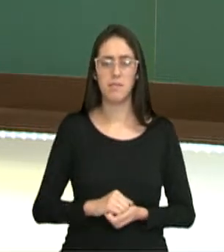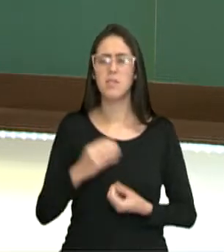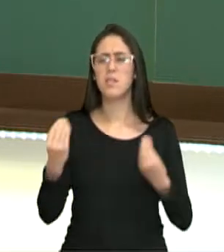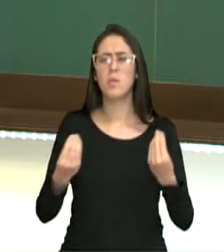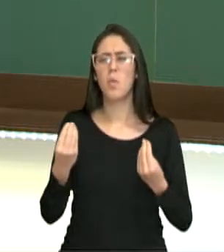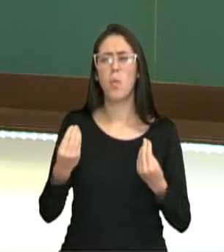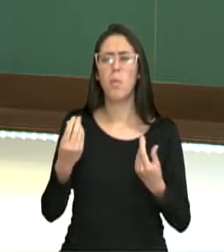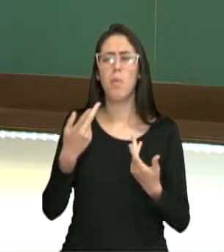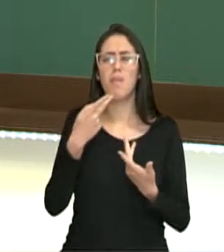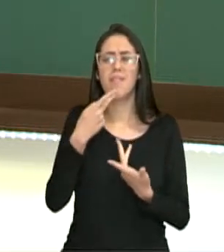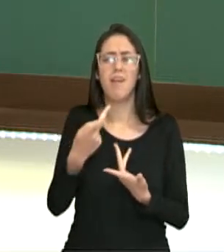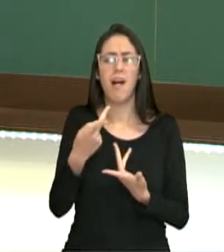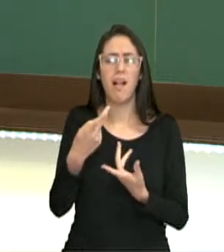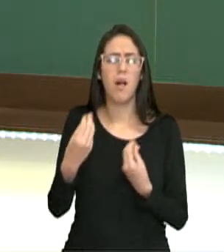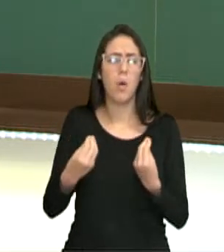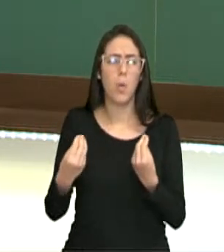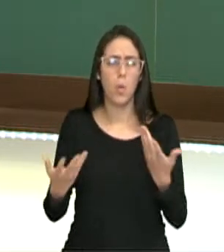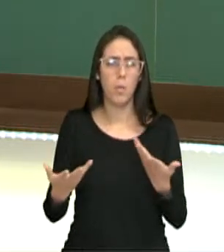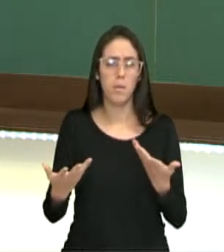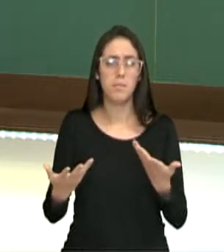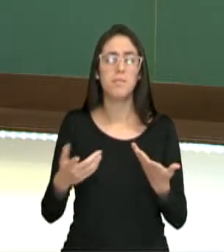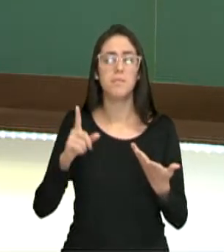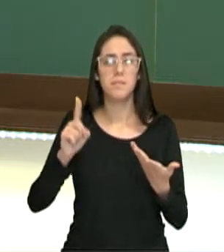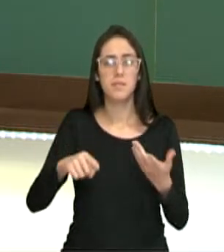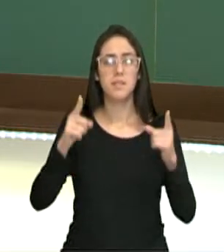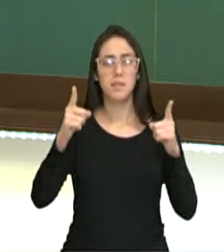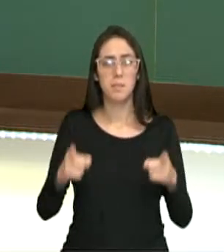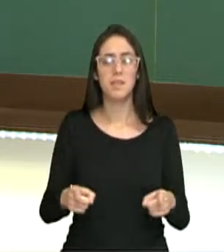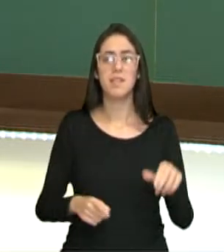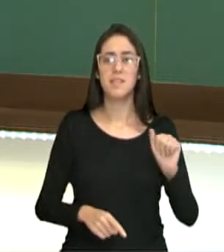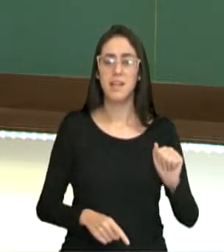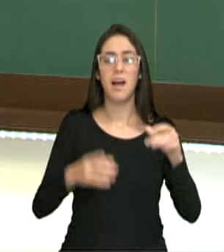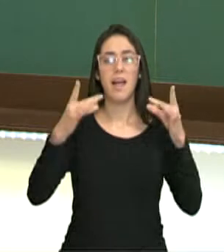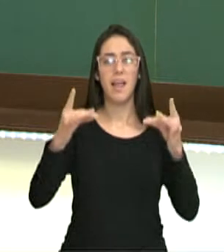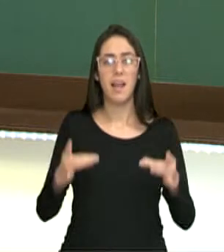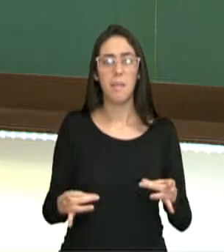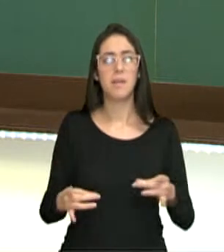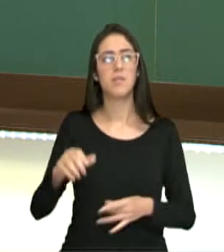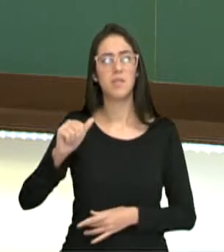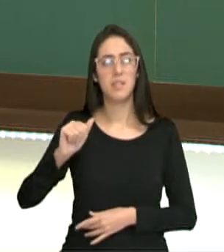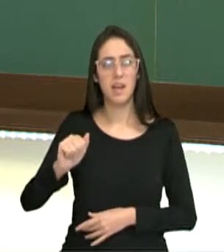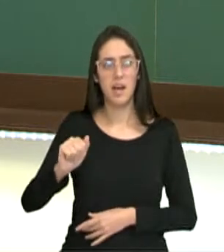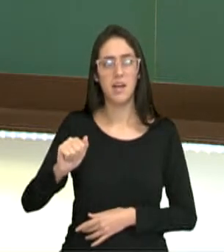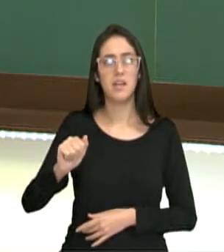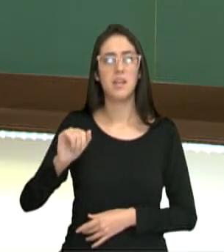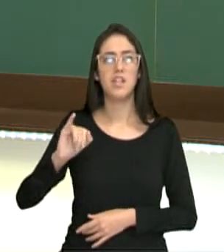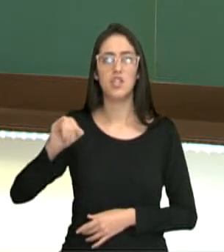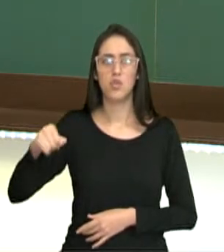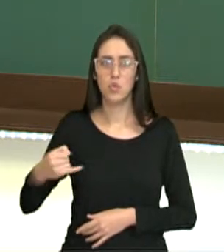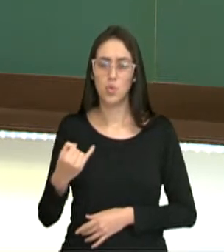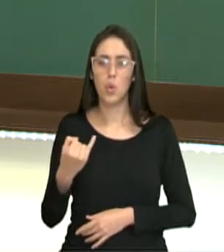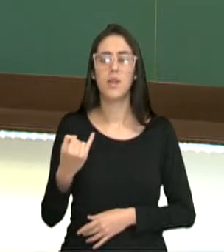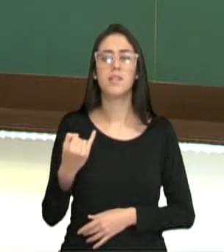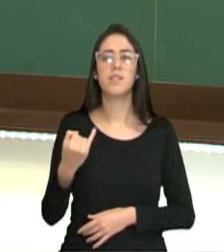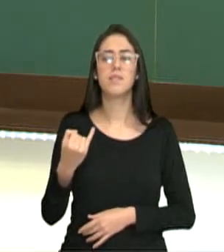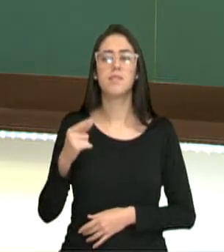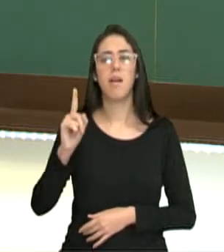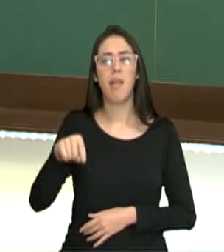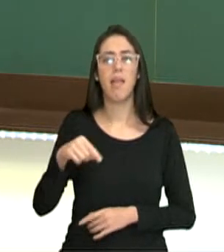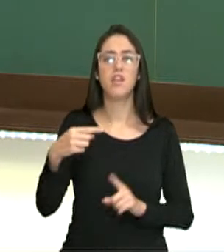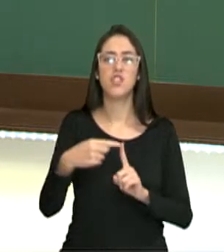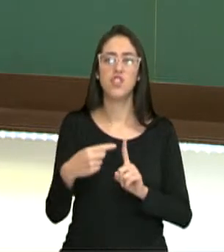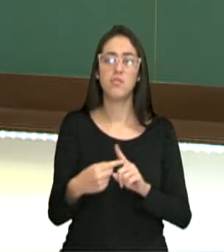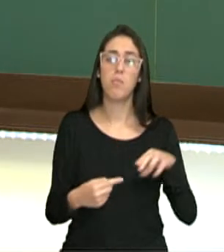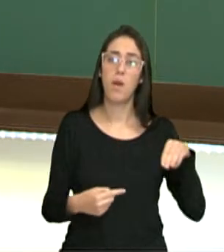essa matriz? Então, matriz A dos elementos A e J do tipo N, M por N.